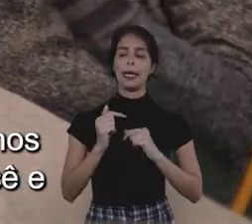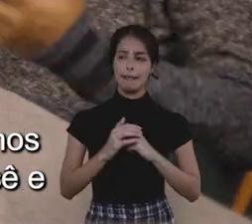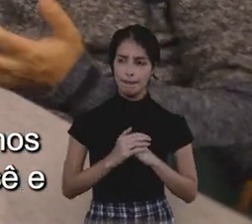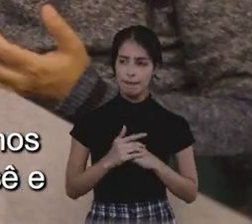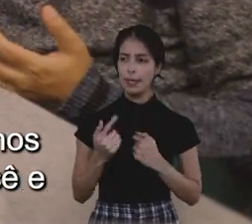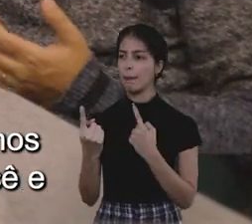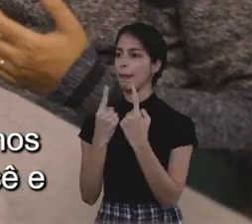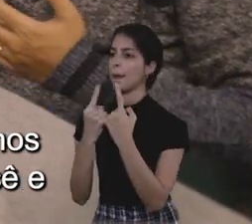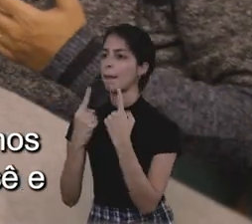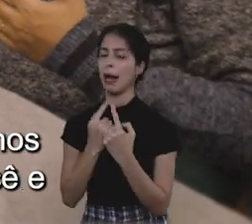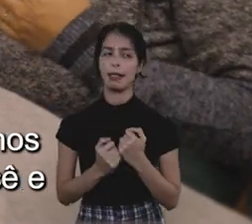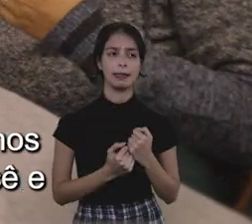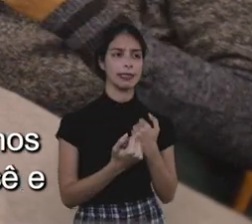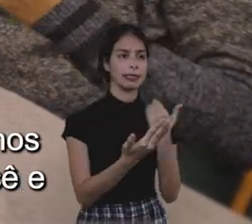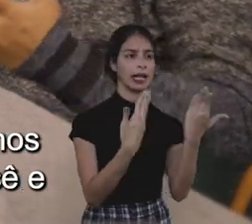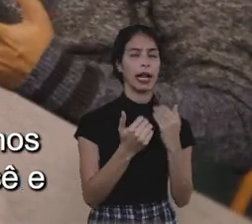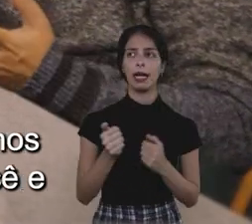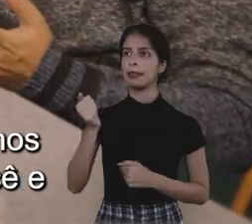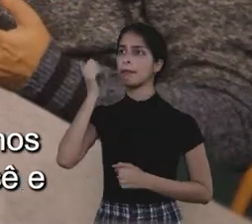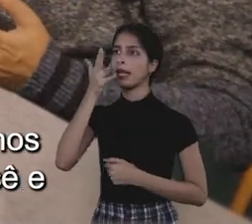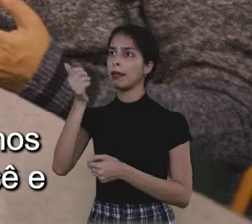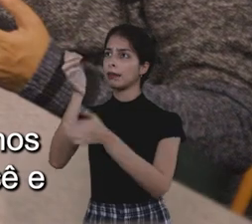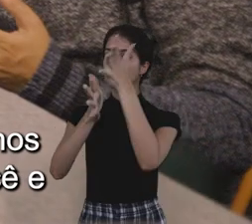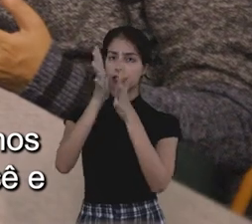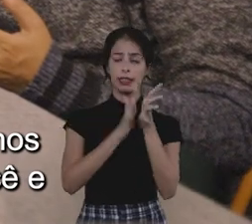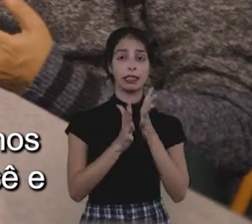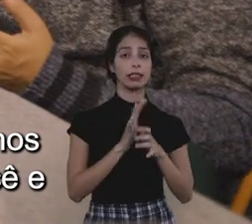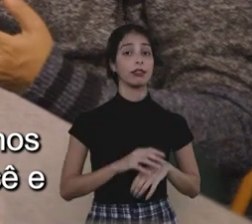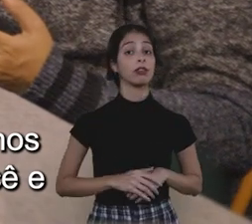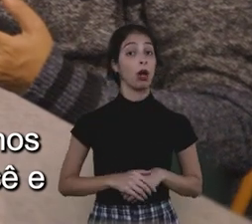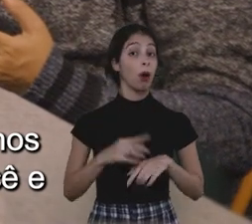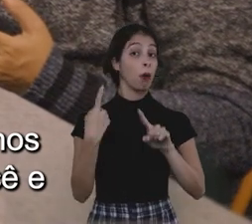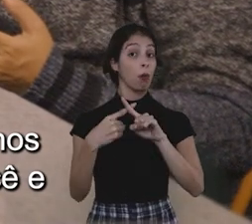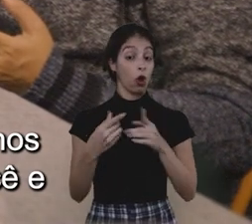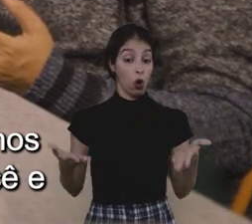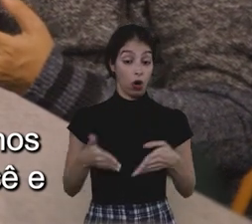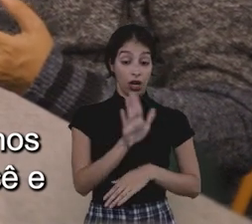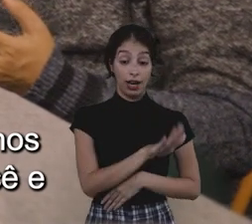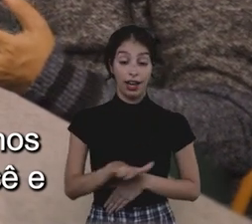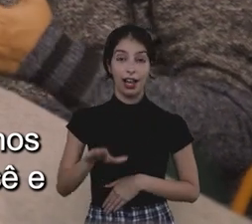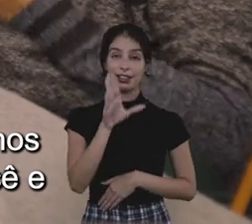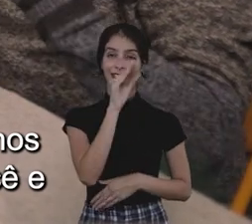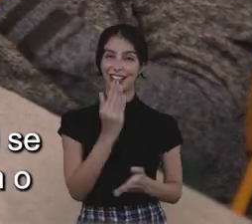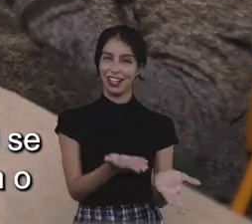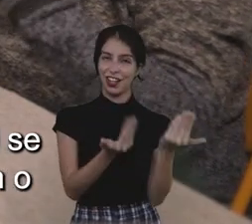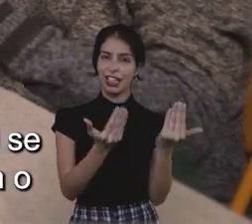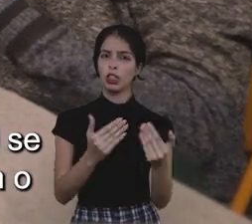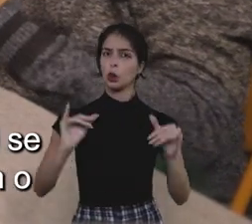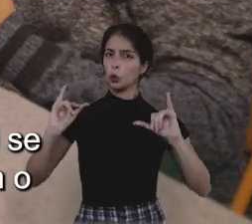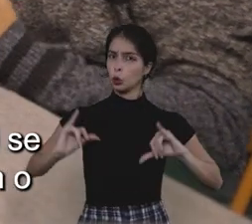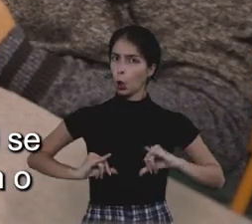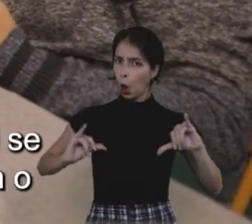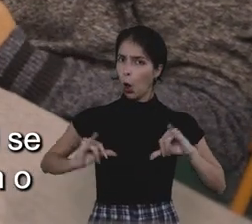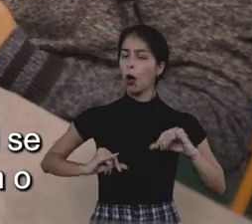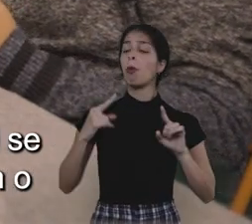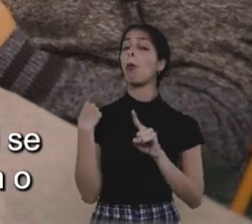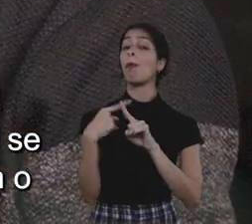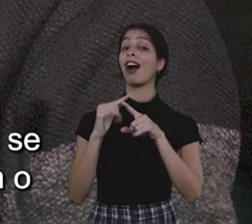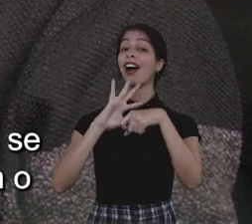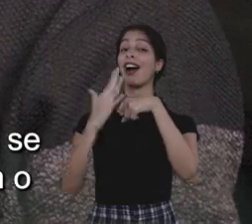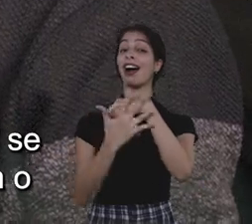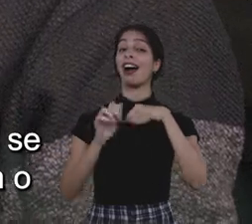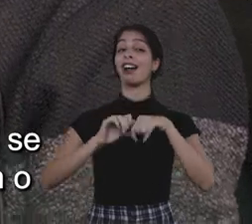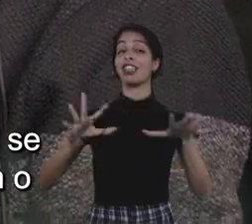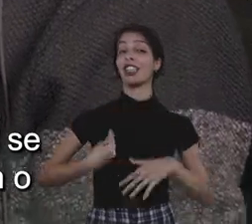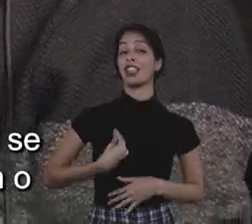conversar sobre isso com os outros né esses meninos sofreram para caramba na pandemia porque você e eu tivemos uma Adolescência em que a